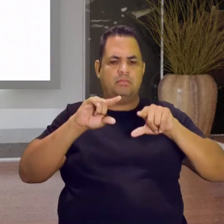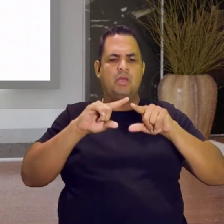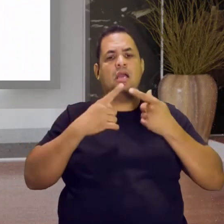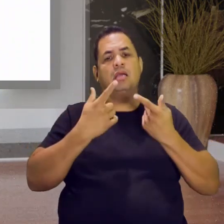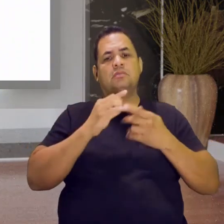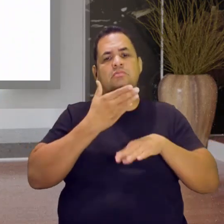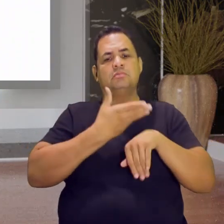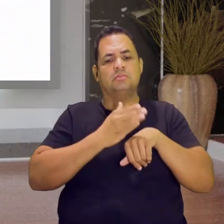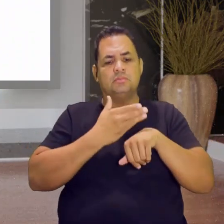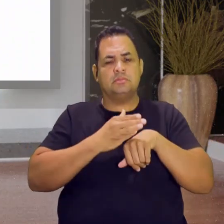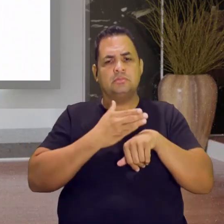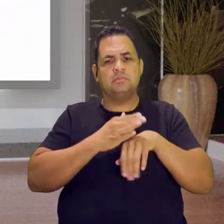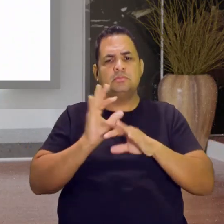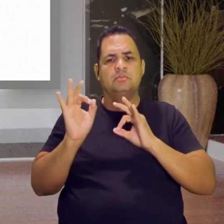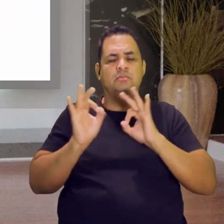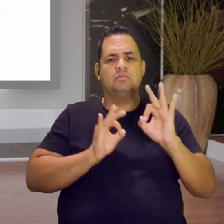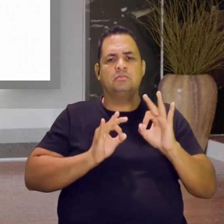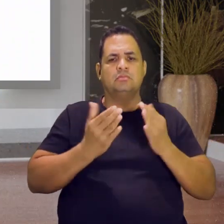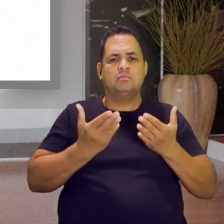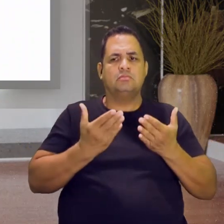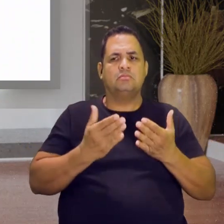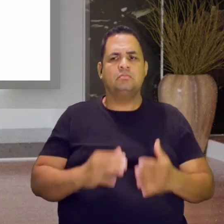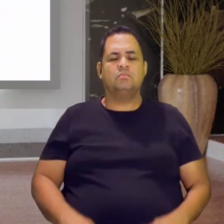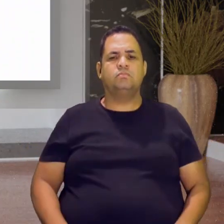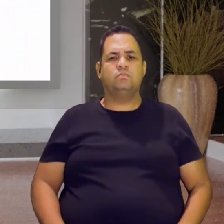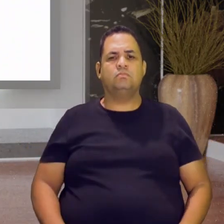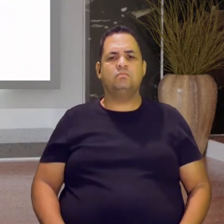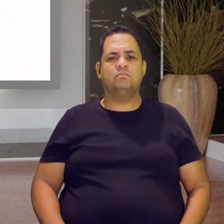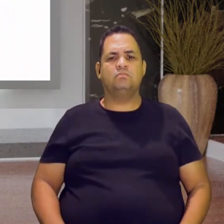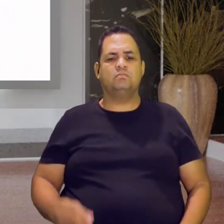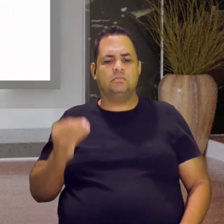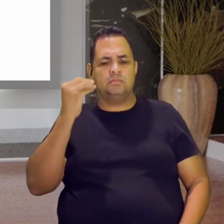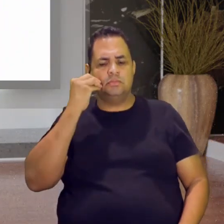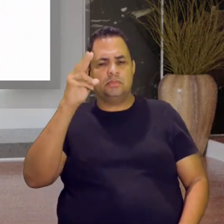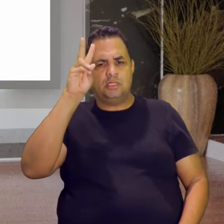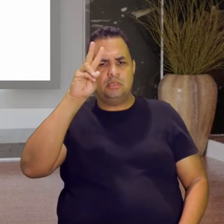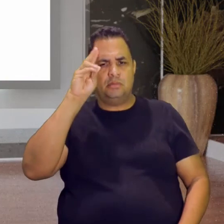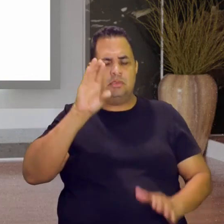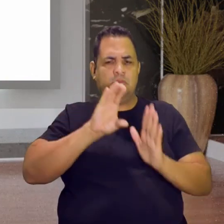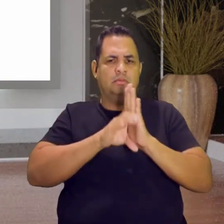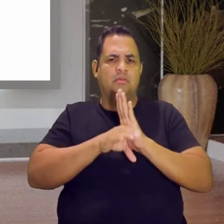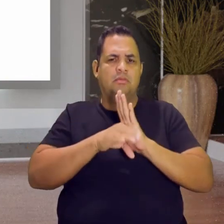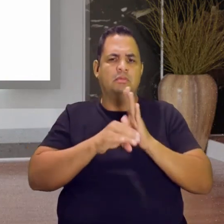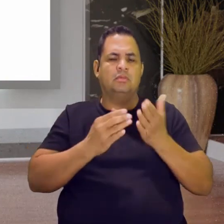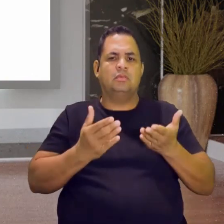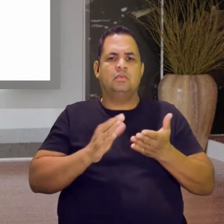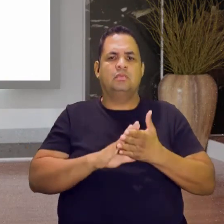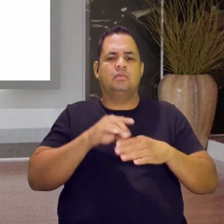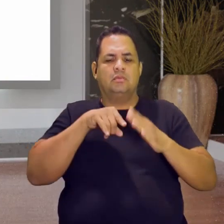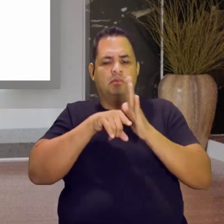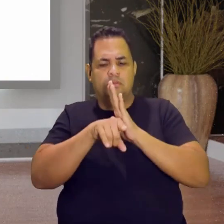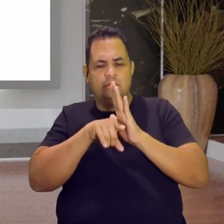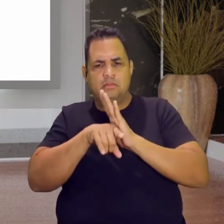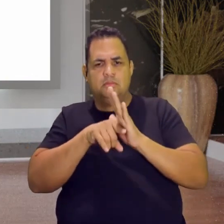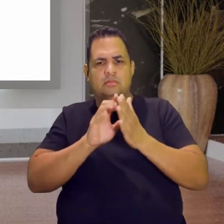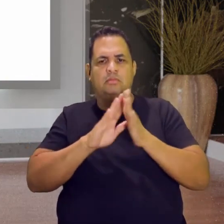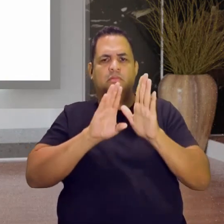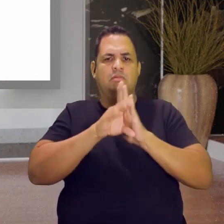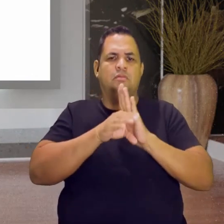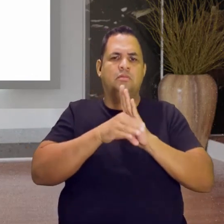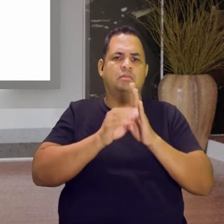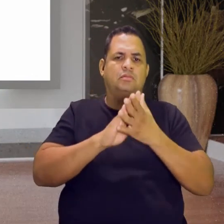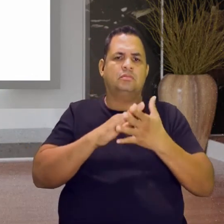exercitar uma forma, né, de tentar lembrar os conceitos. e analisar os